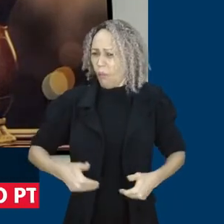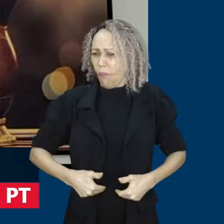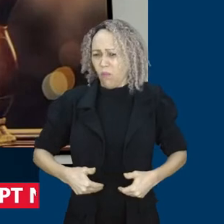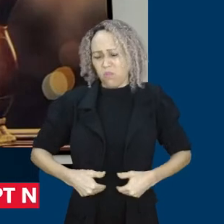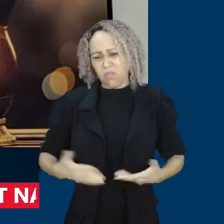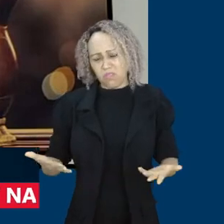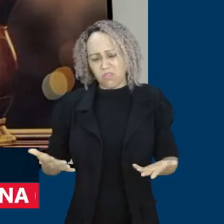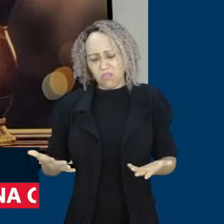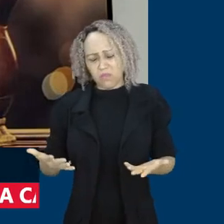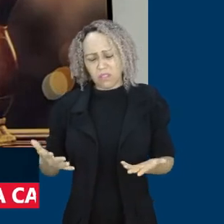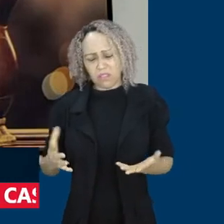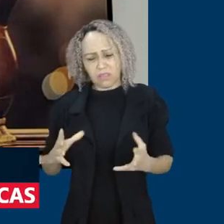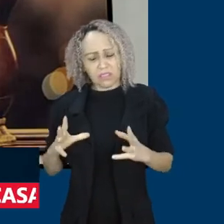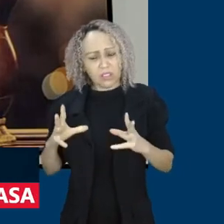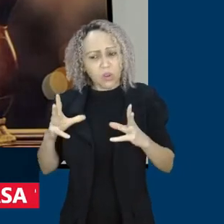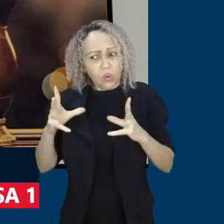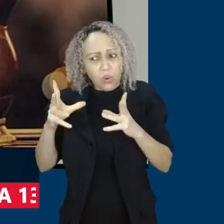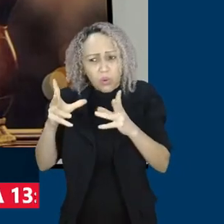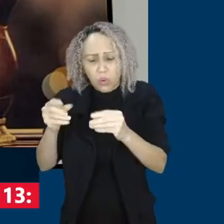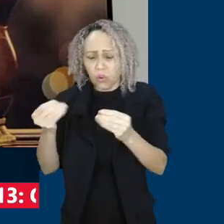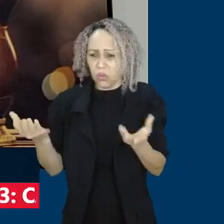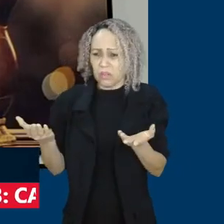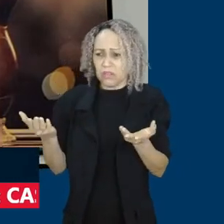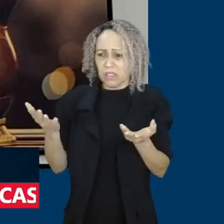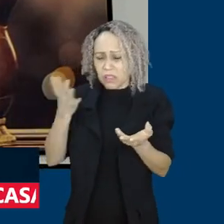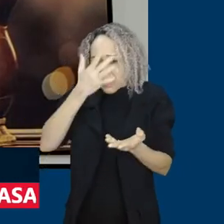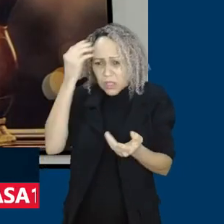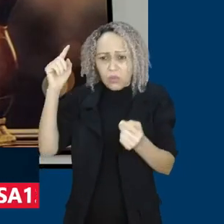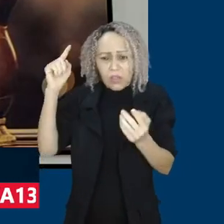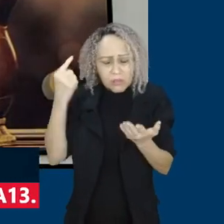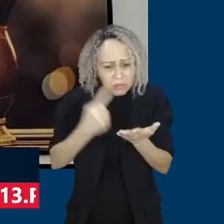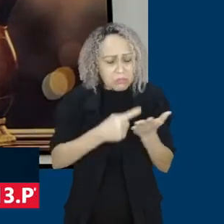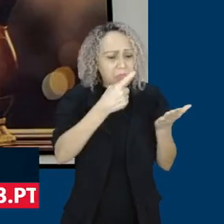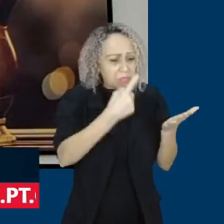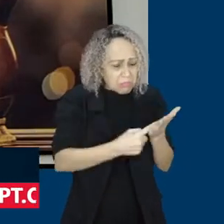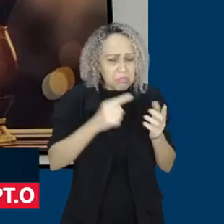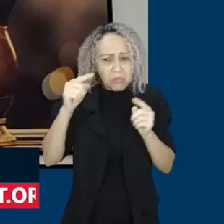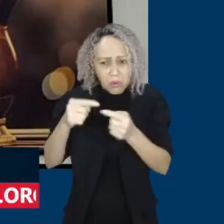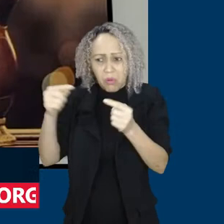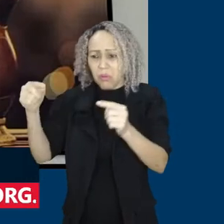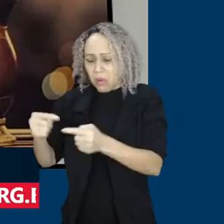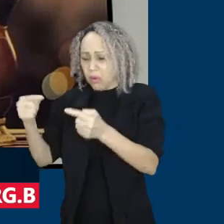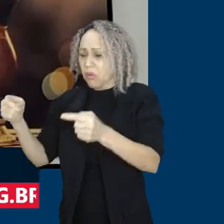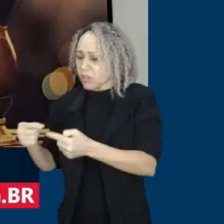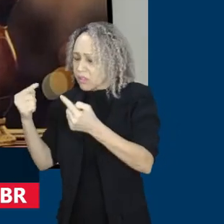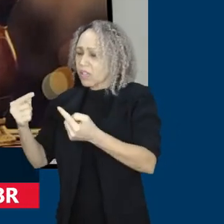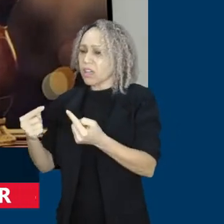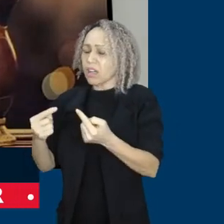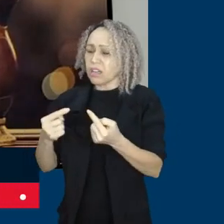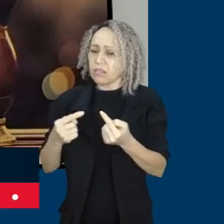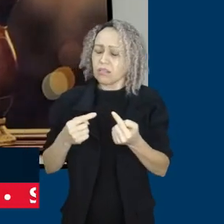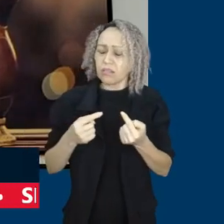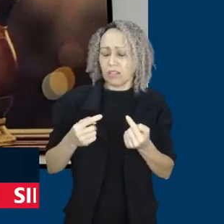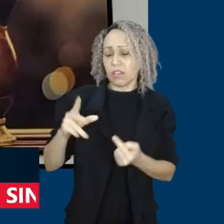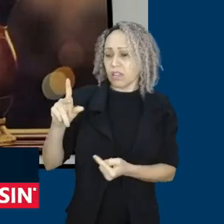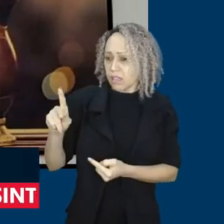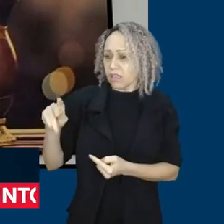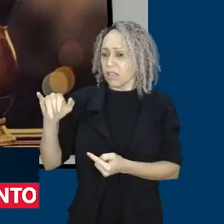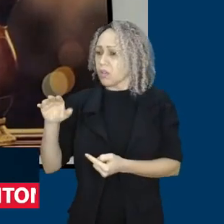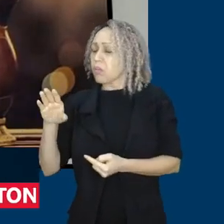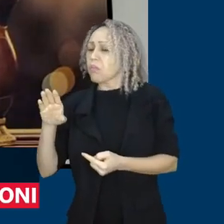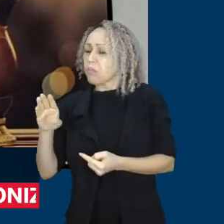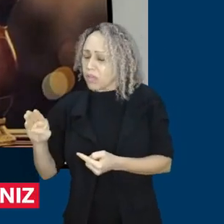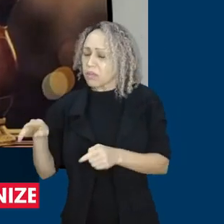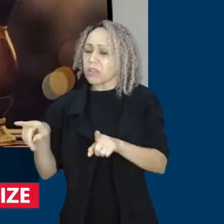o salário mínimo de inflação mas pide quando nós tínhamos a política anterior dos governos depois da Dilma nós chegamos